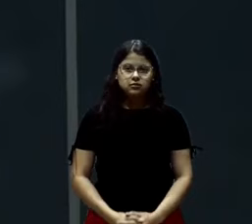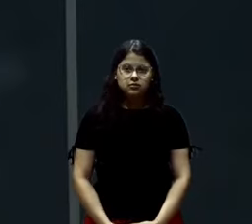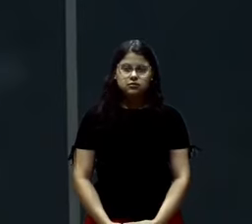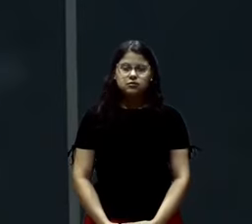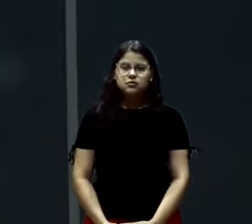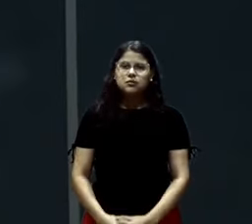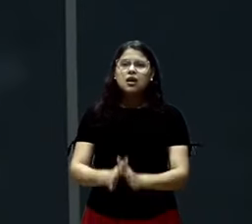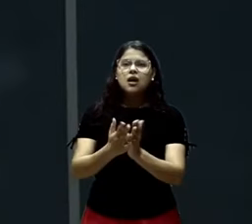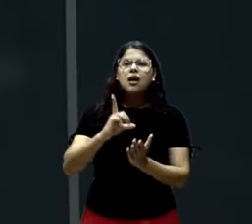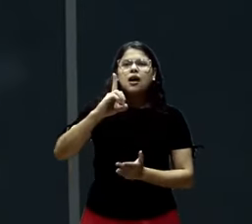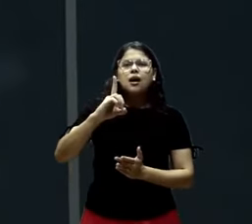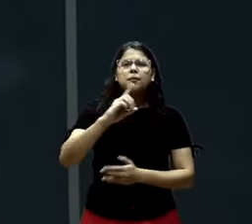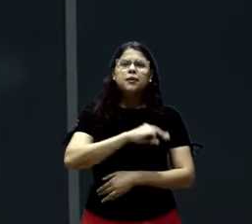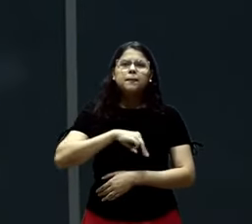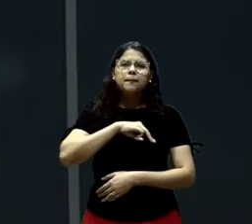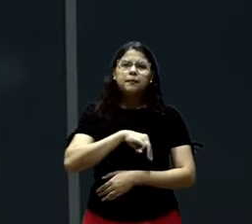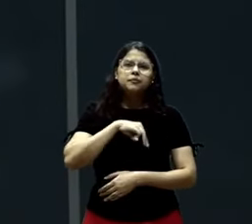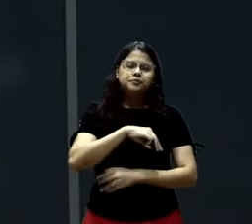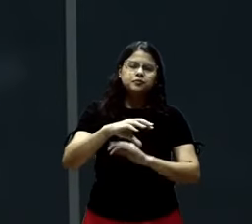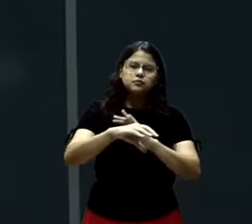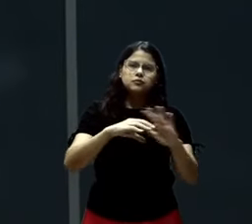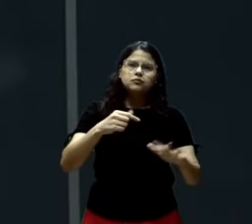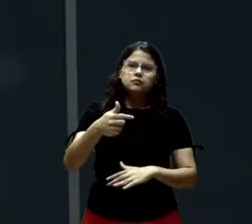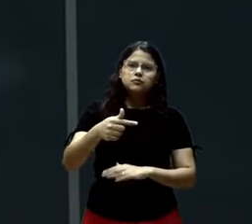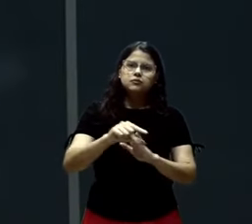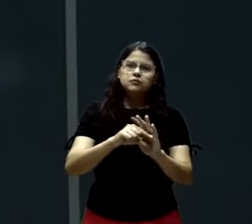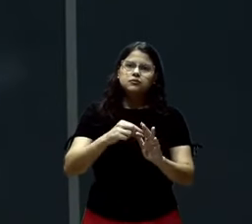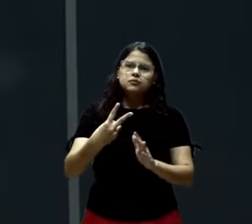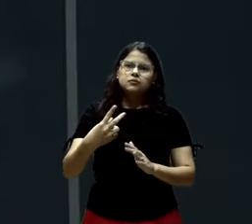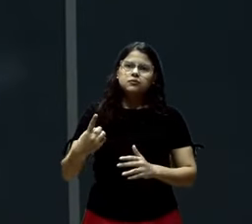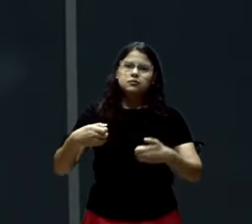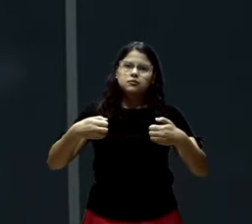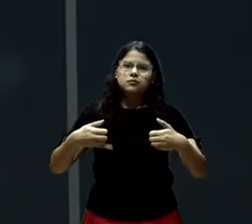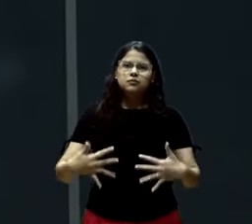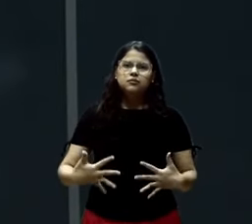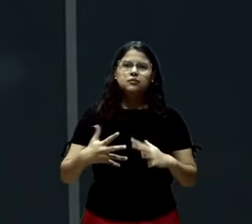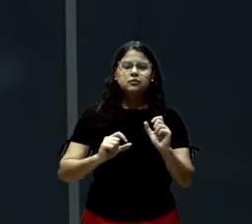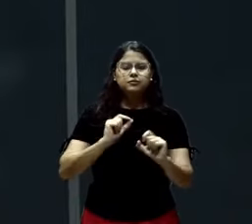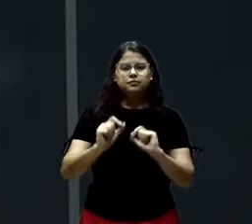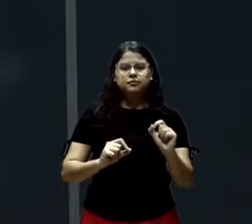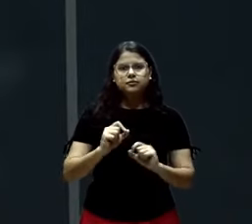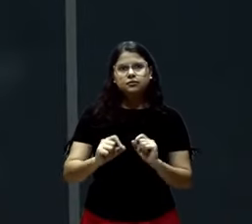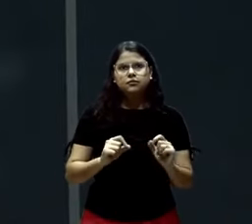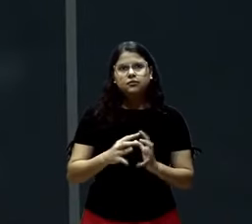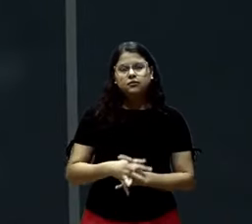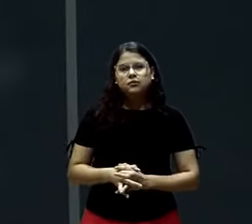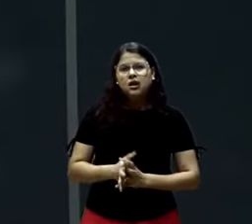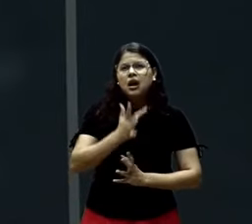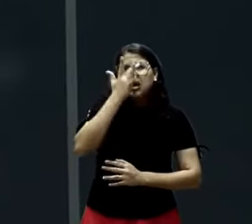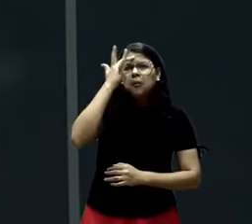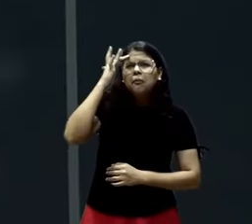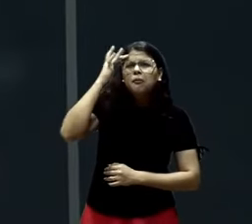Tem um texto em Mateus capítulo 7, 21, eu queria ler com vocês, que diz assim: nem todo aquele que diz